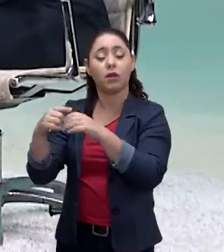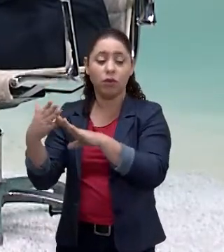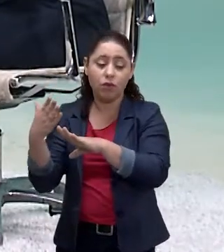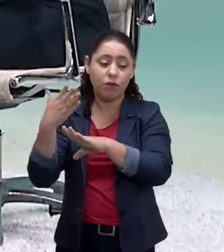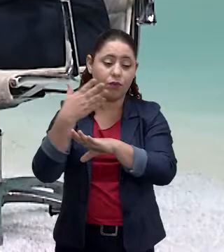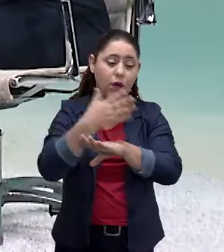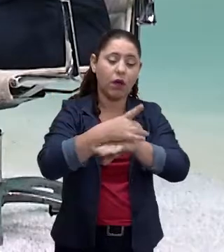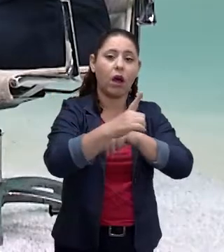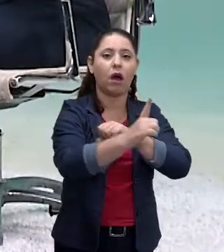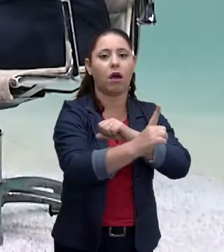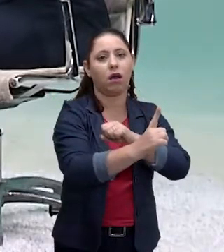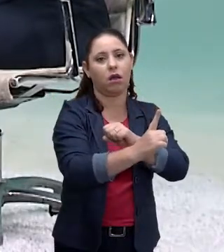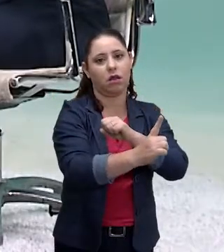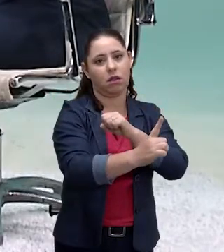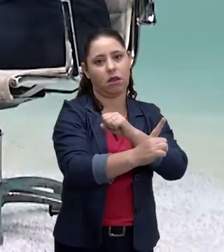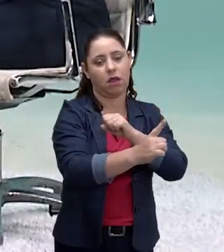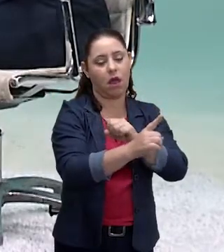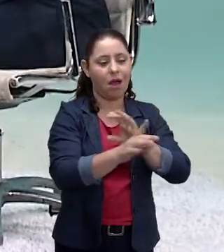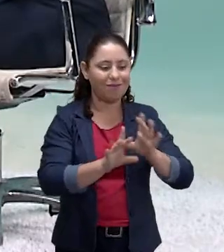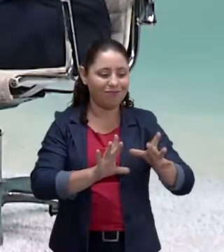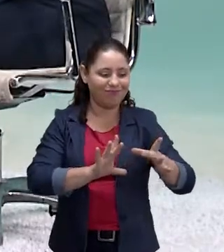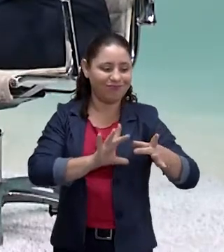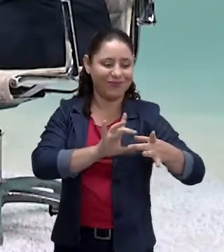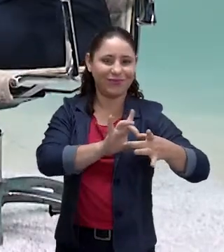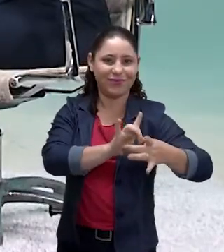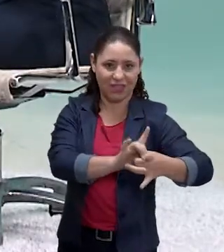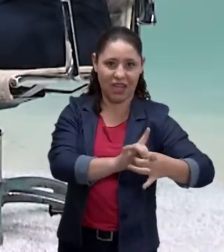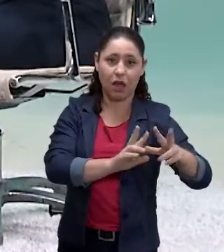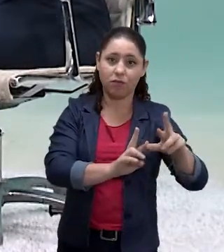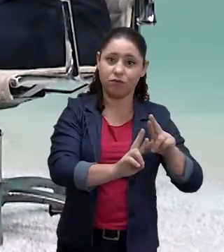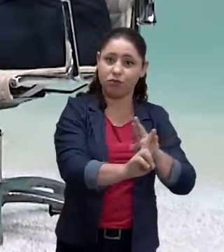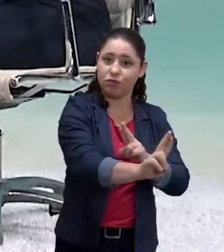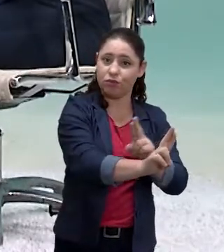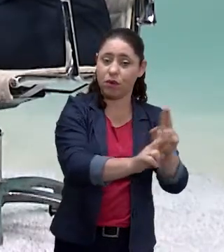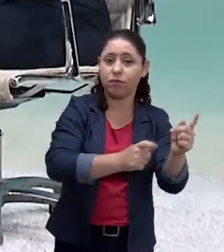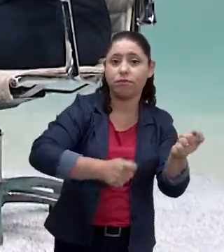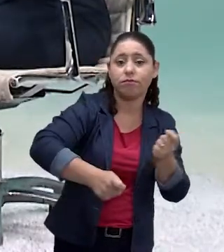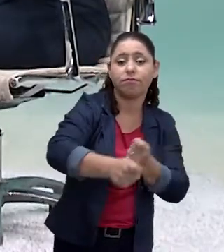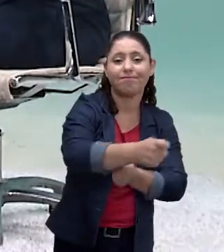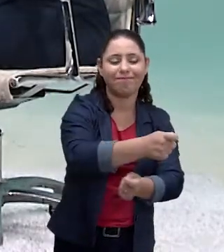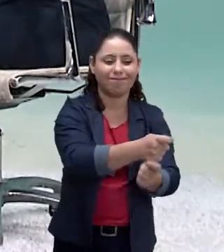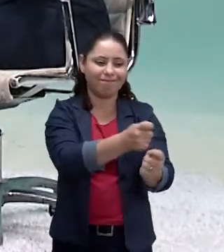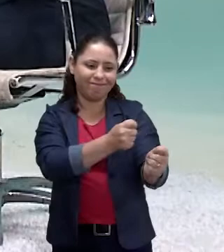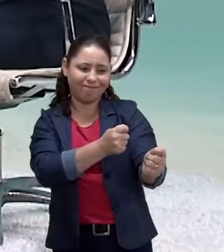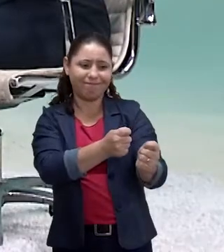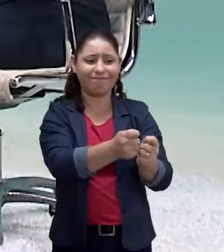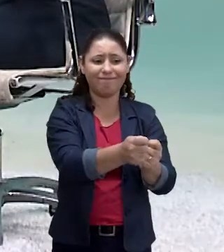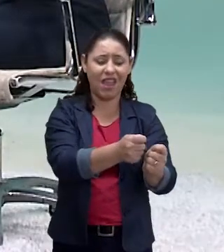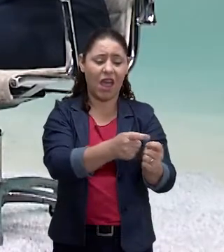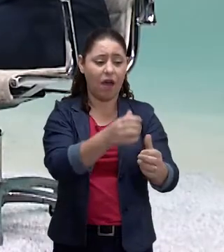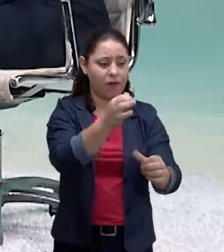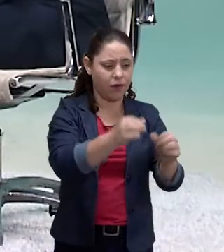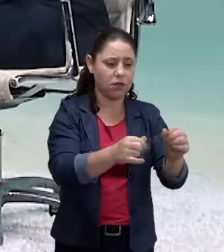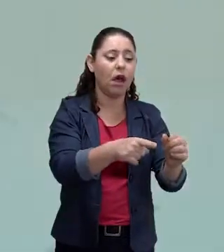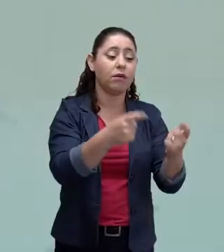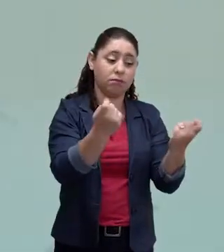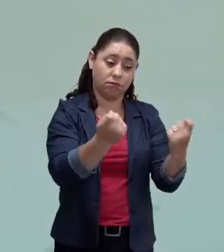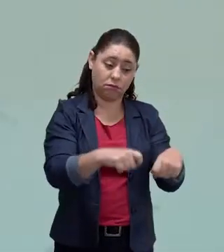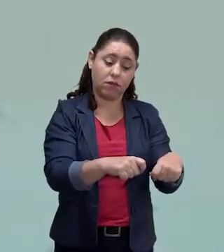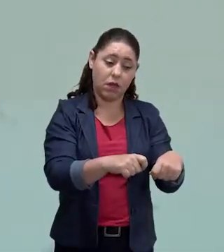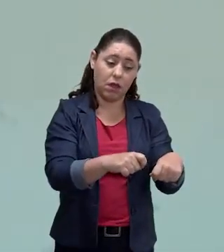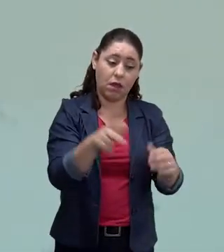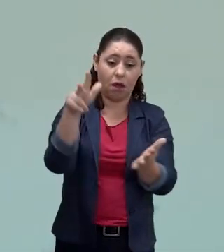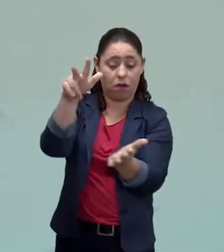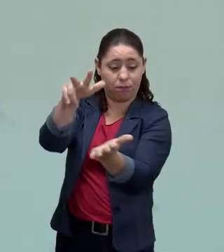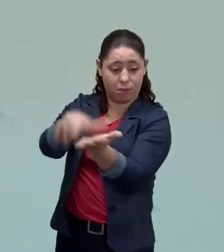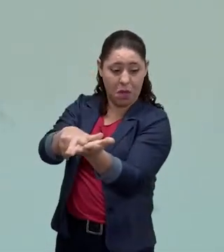fazer um atendimento, iniciar um vínculo de conversa, de convencimento, de busca, avaliar se é uma